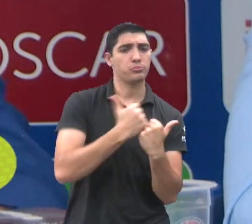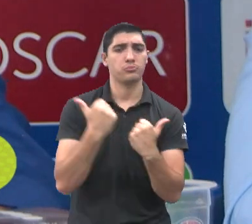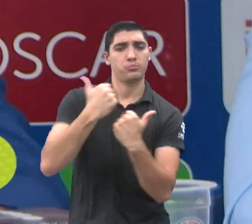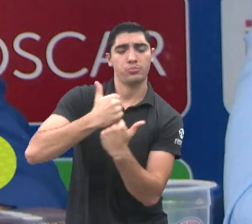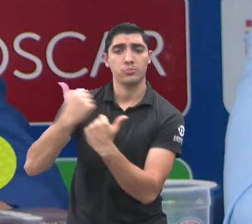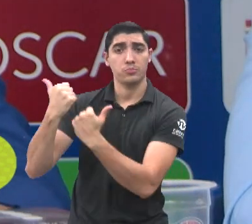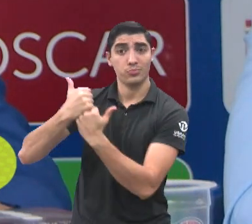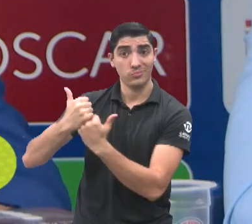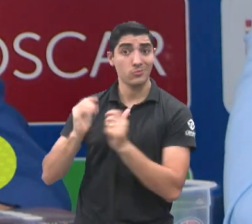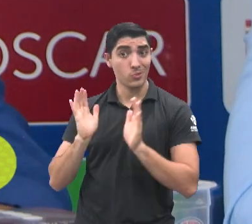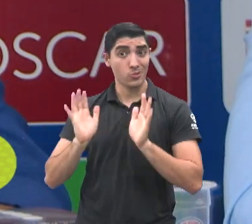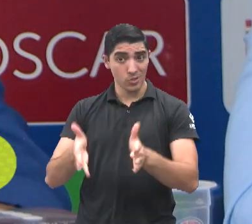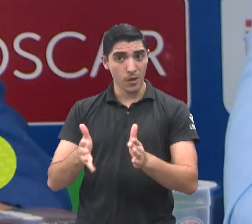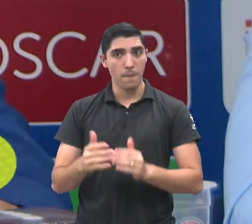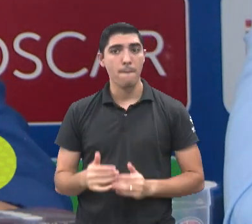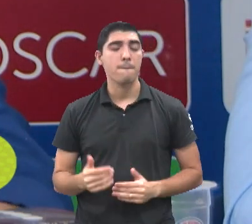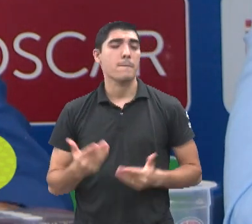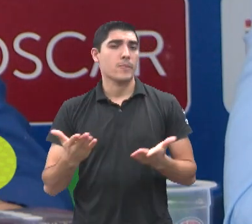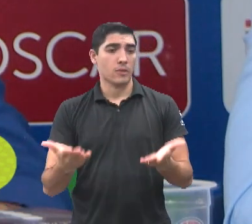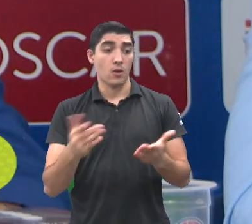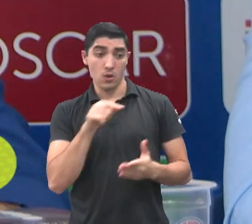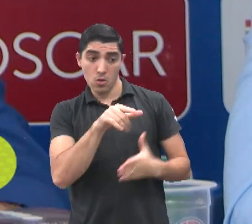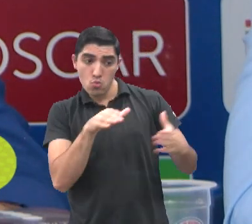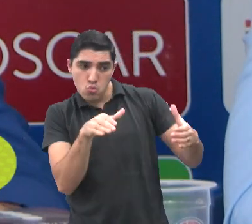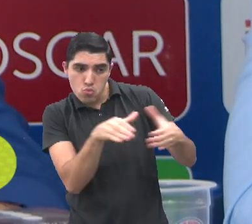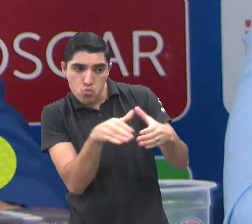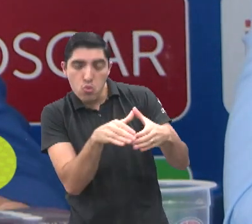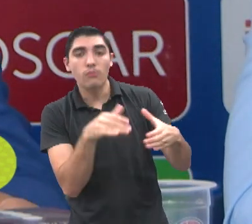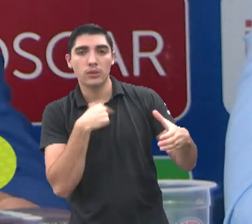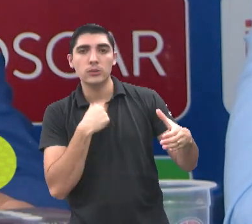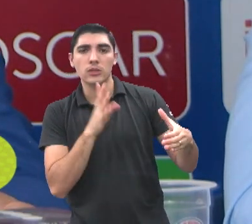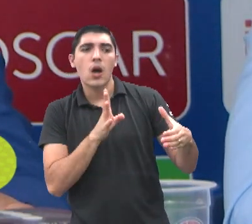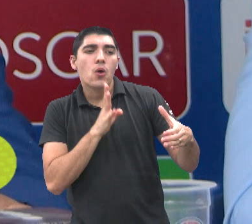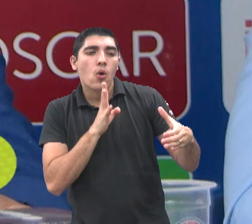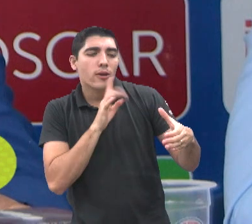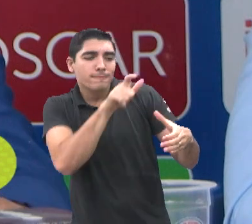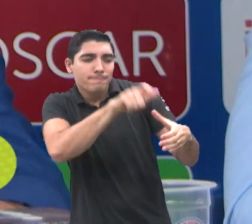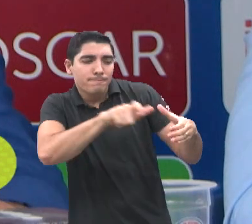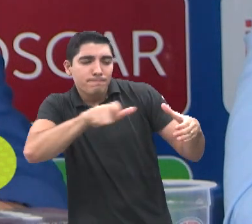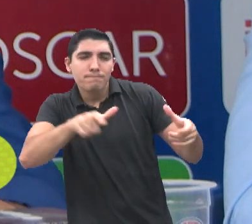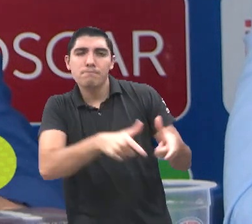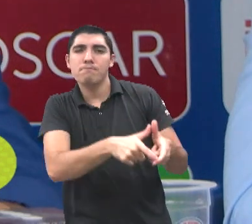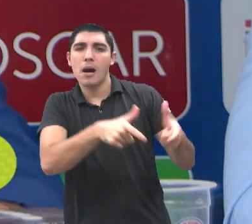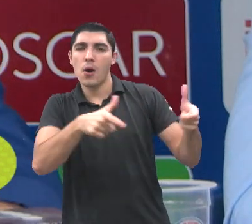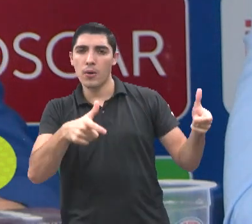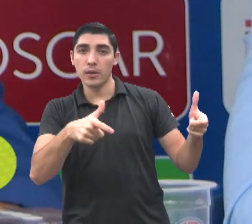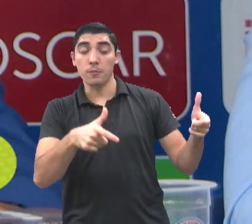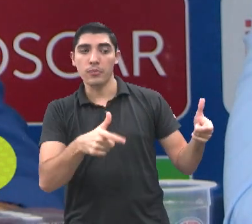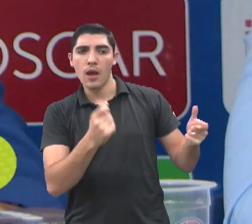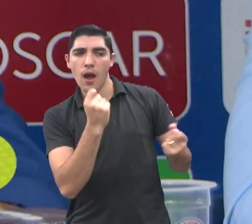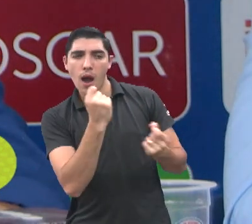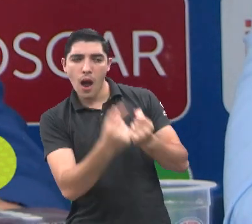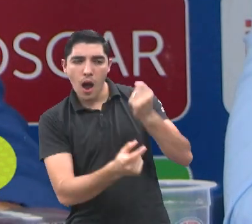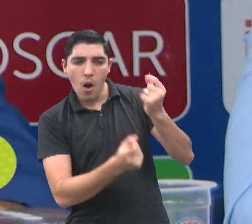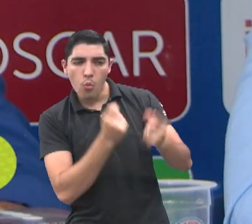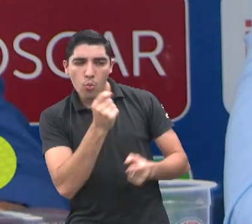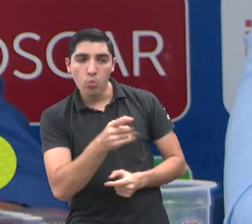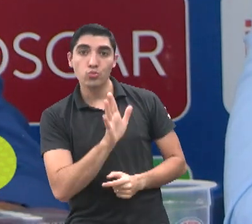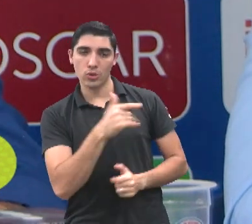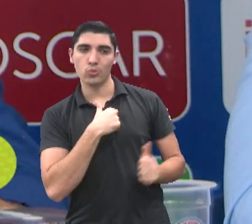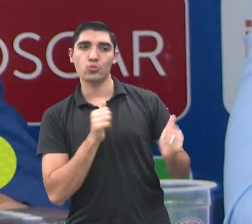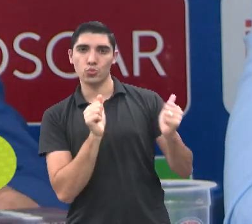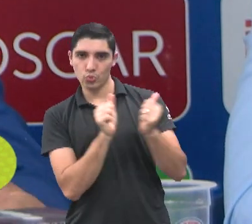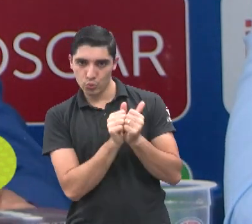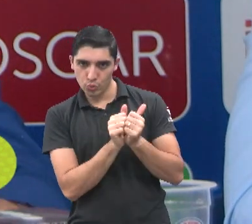E o grupo, nós conhecemos muitos desses atletas, alguns deles trabalharam conosco, outros